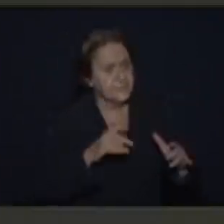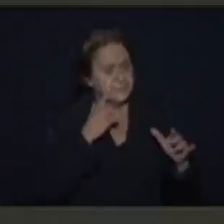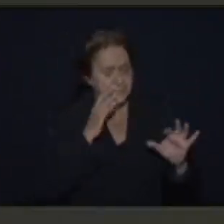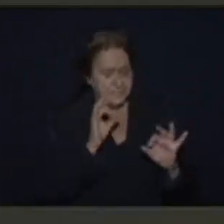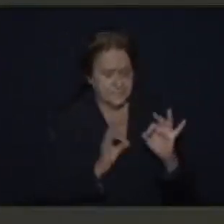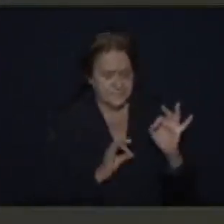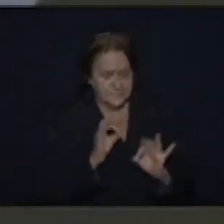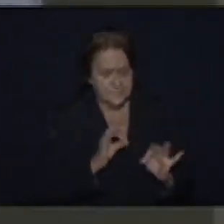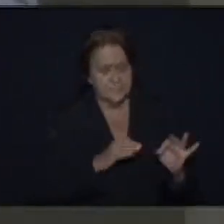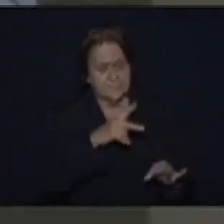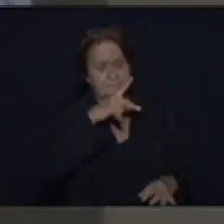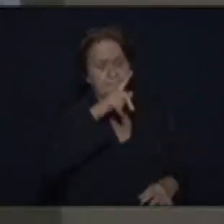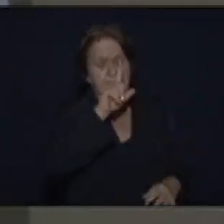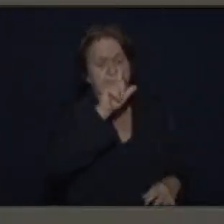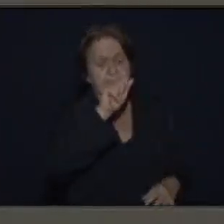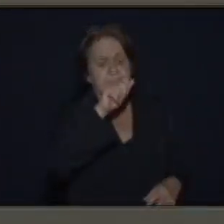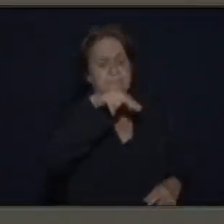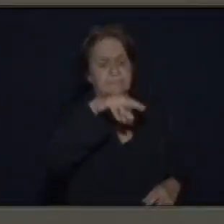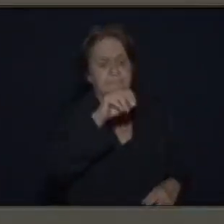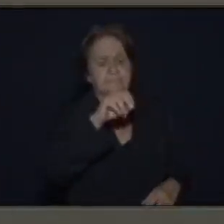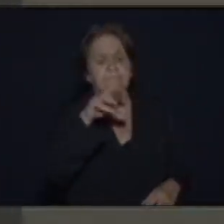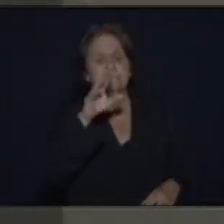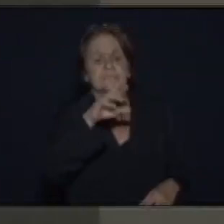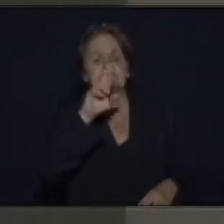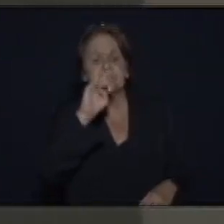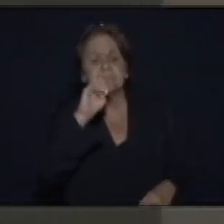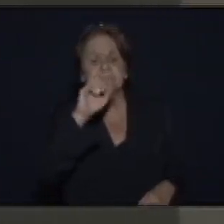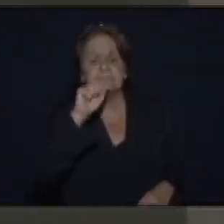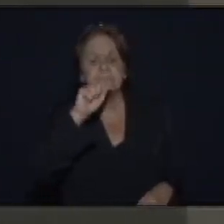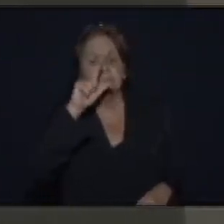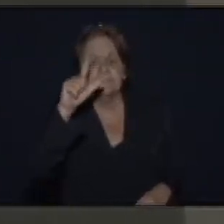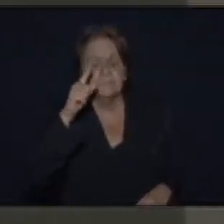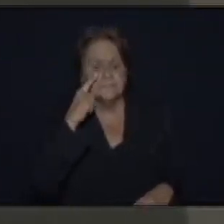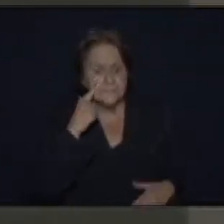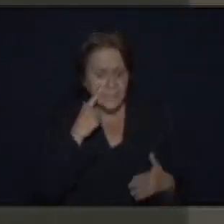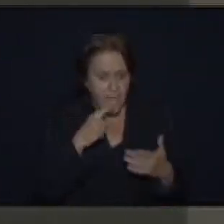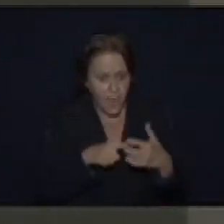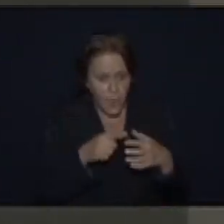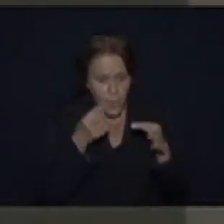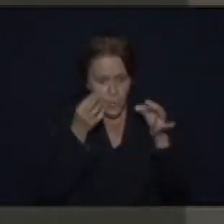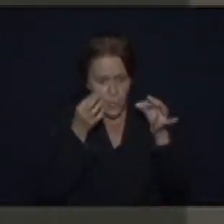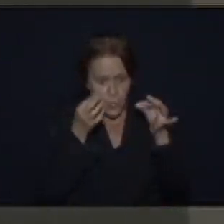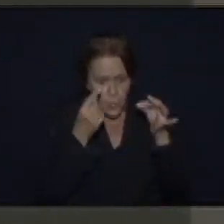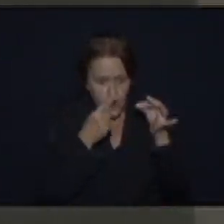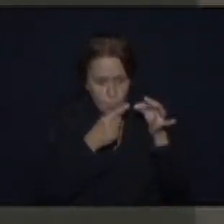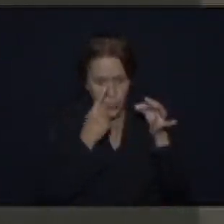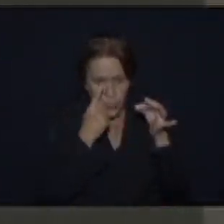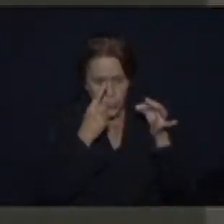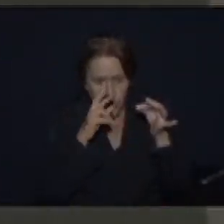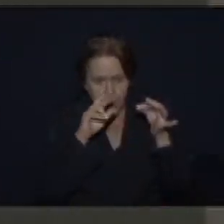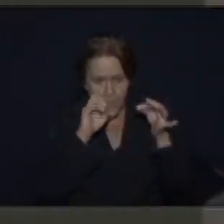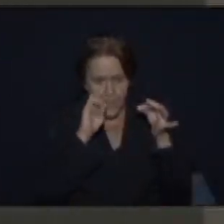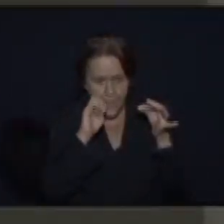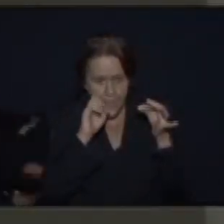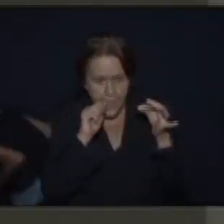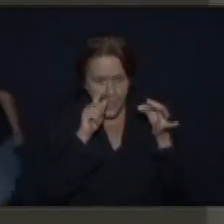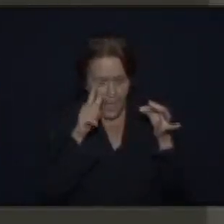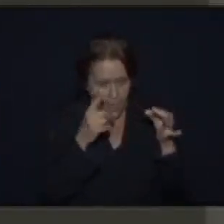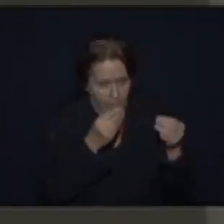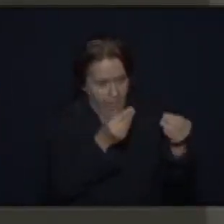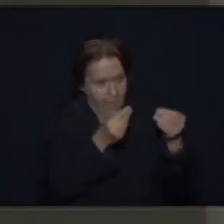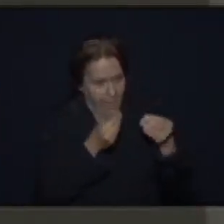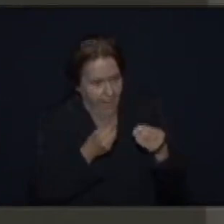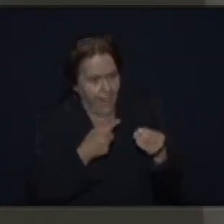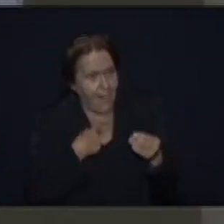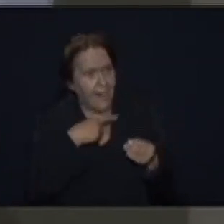real e o presidente depois estão nos presentes também ganhou porque eles encaram em cada nota do Real como se fosse o presidente Fernando Henrique entregou